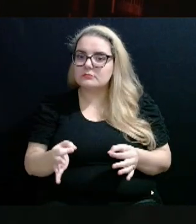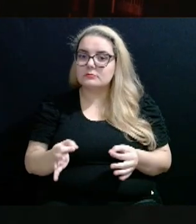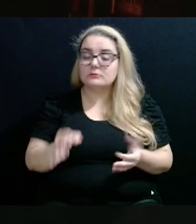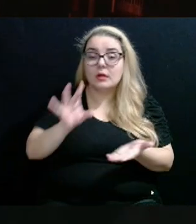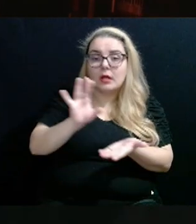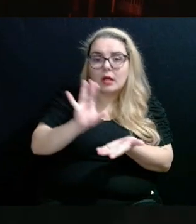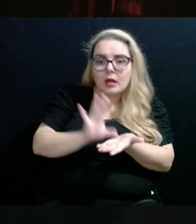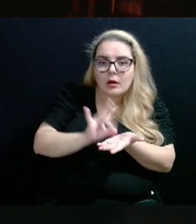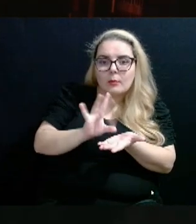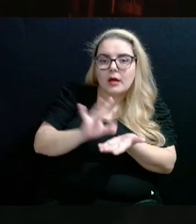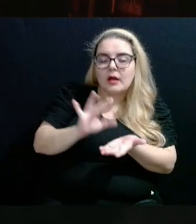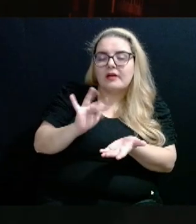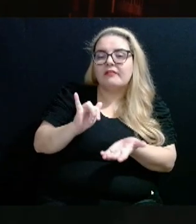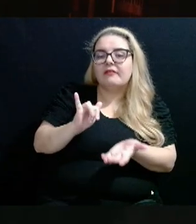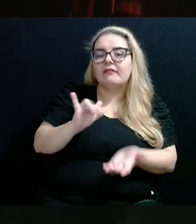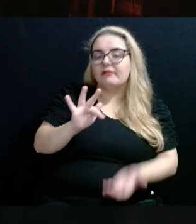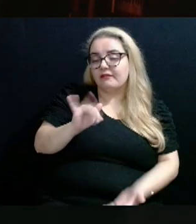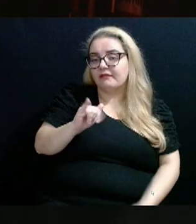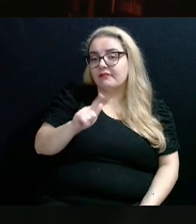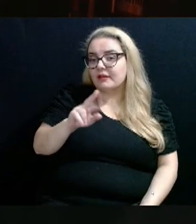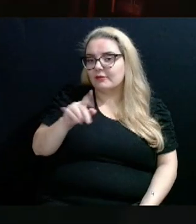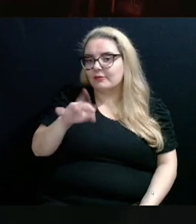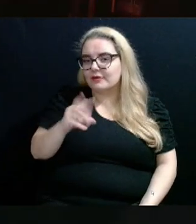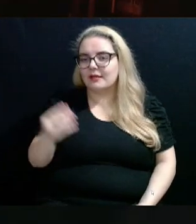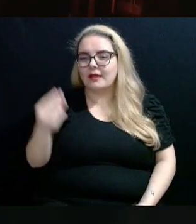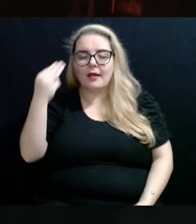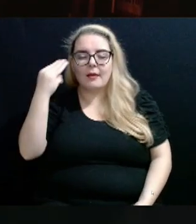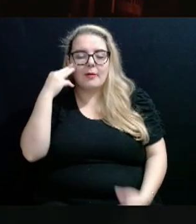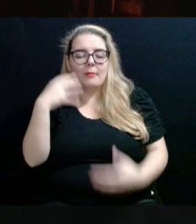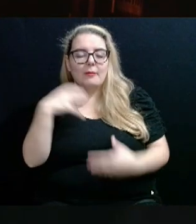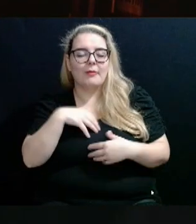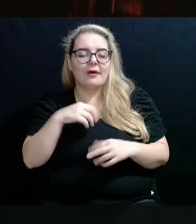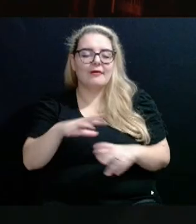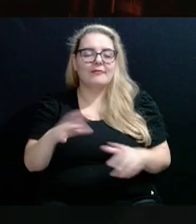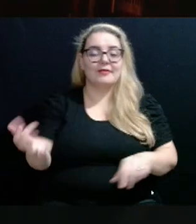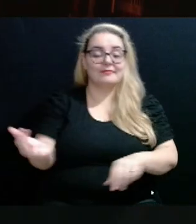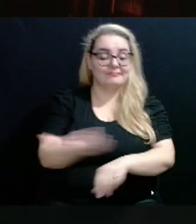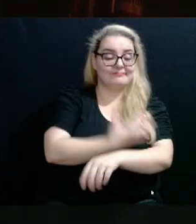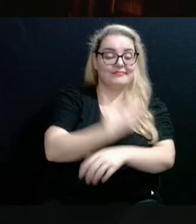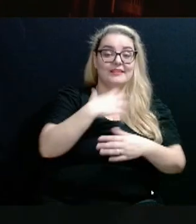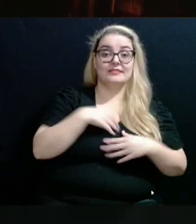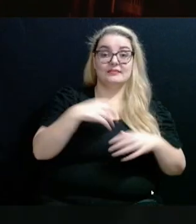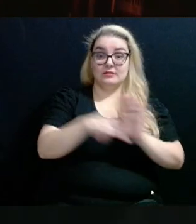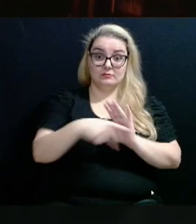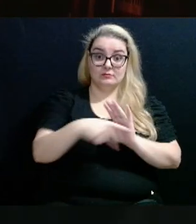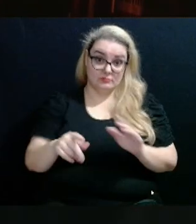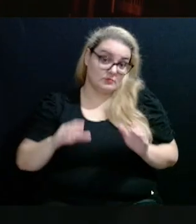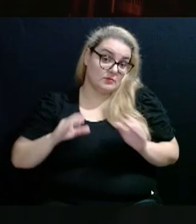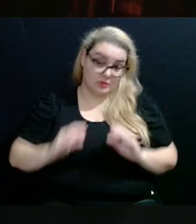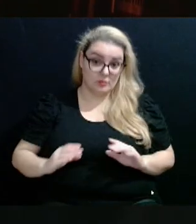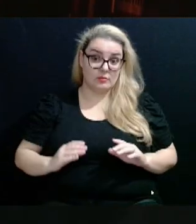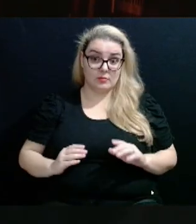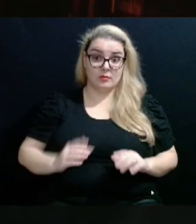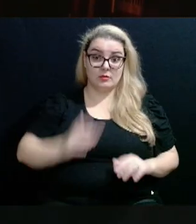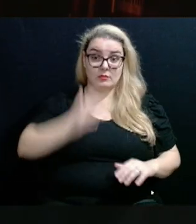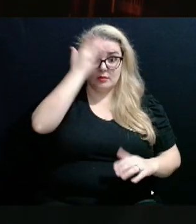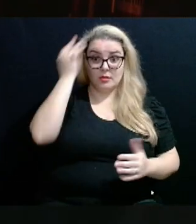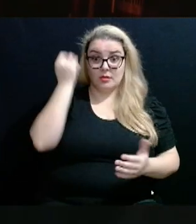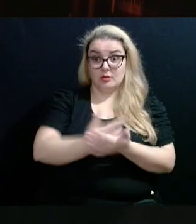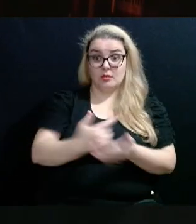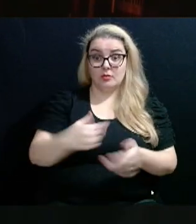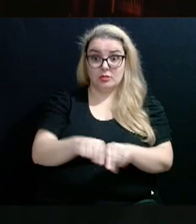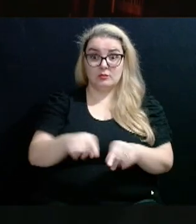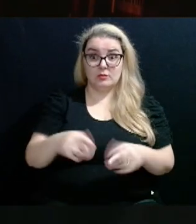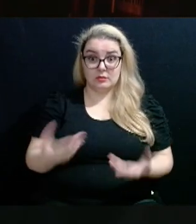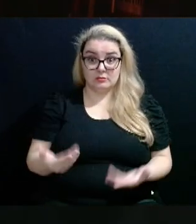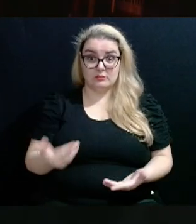emoção, memória afetiva, senso de pertencimento e até um comportamento de consumo, né? Ainda mais em um período de